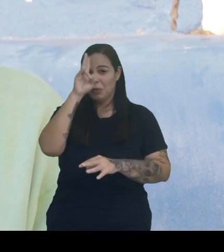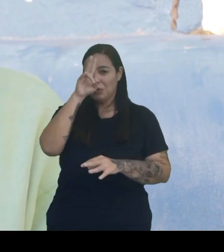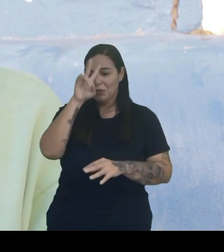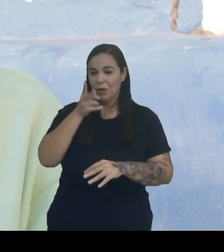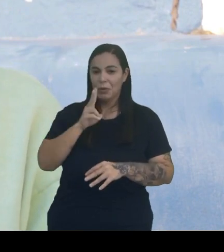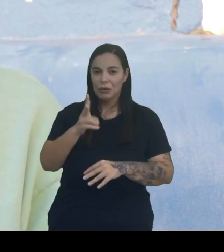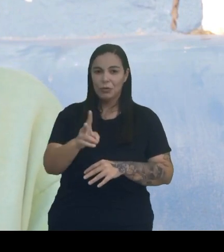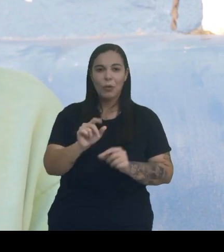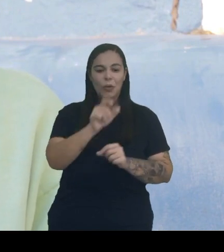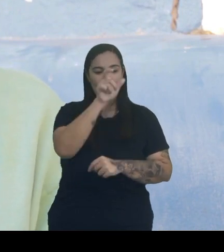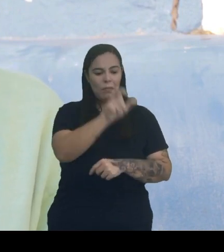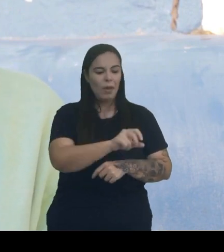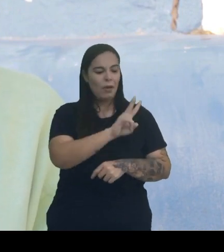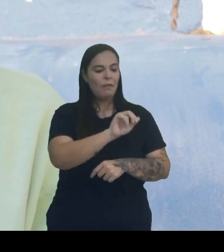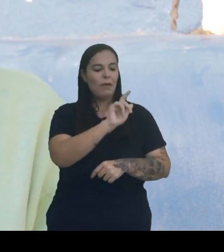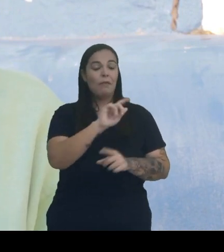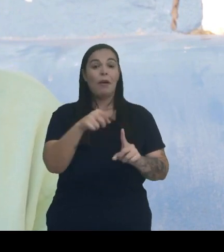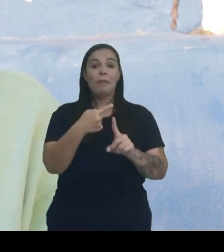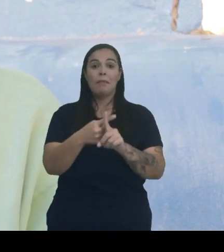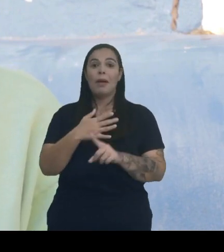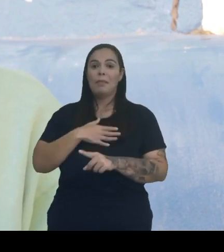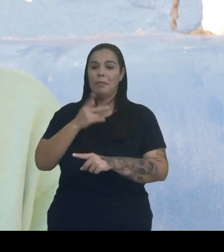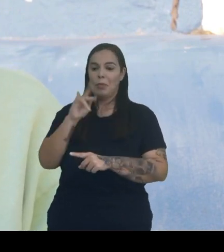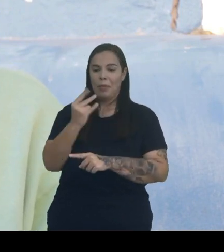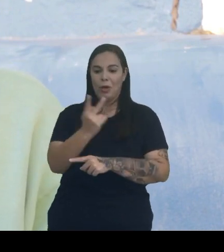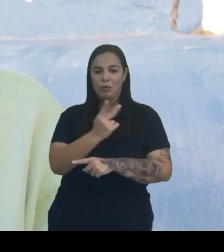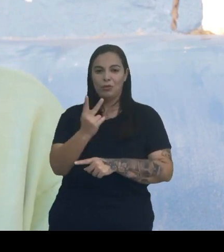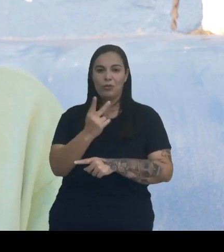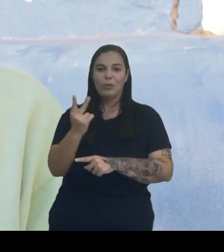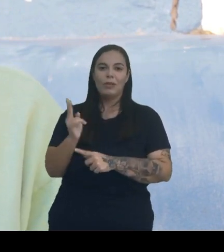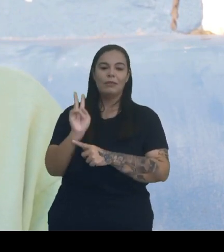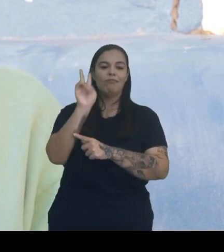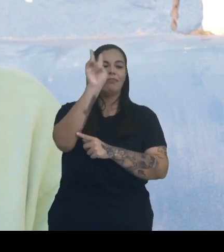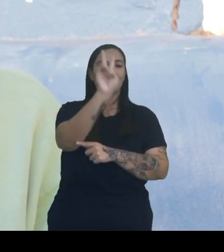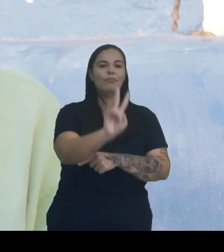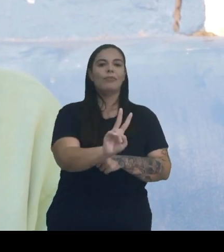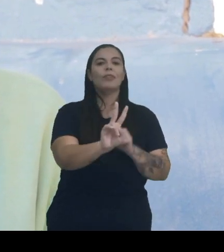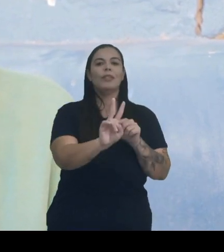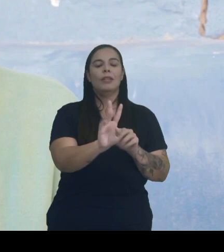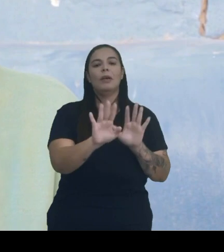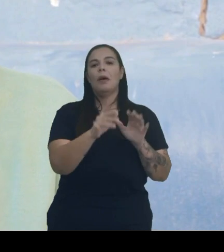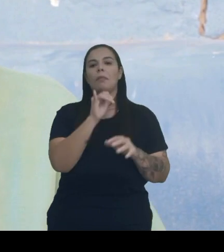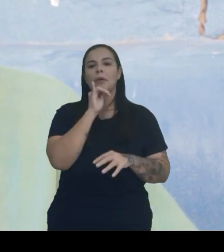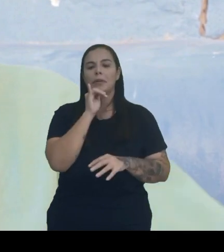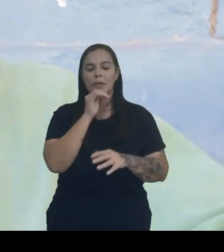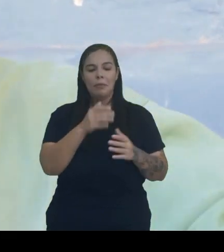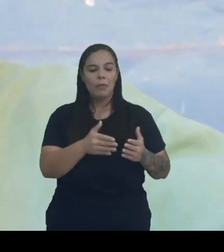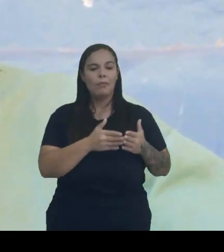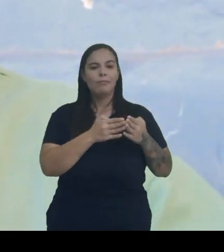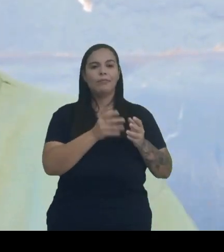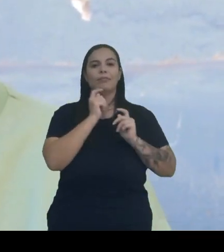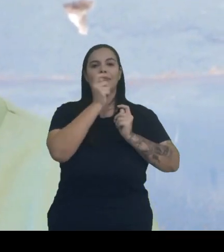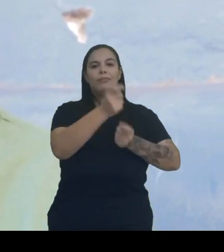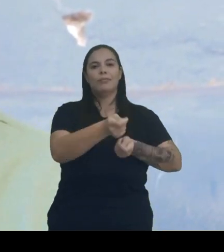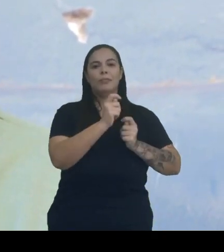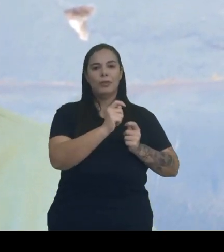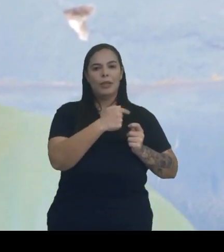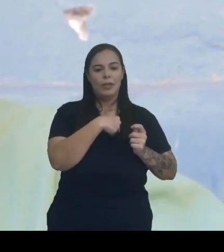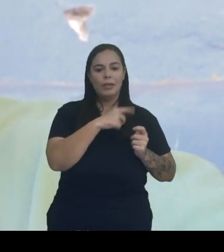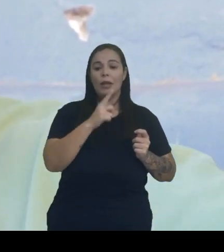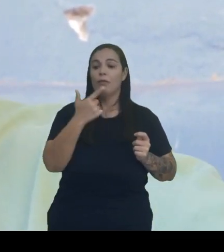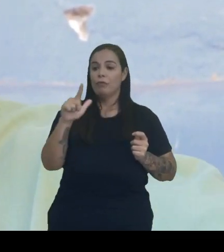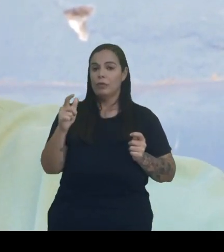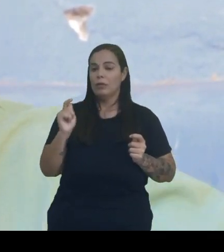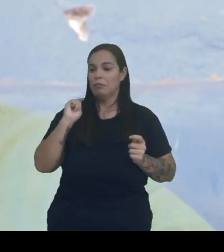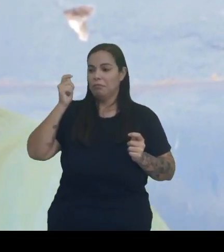história que eu estava dizendo para vocês, do falecido Vavá com meu pai, eles saíam daqui para ir à vela, por exemplo, aí uma pescaria, aqui é outra. Você é